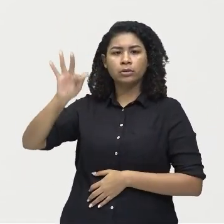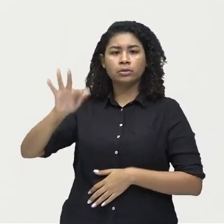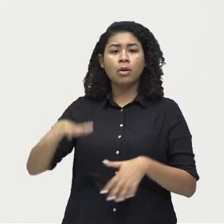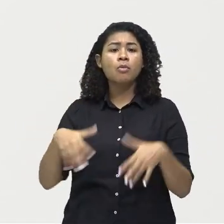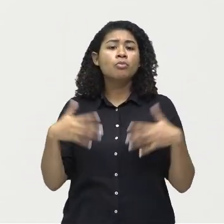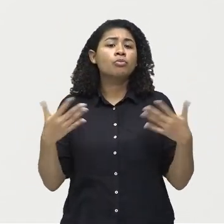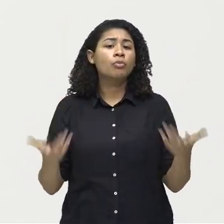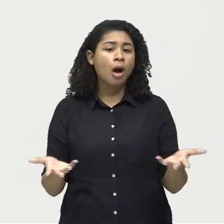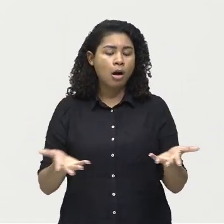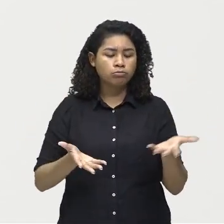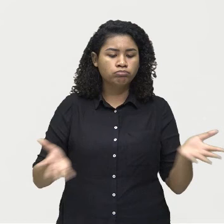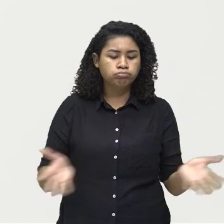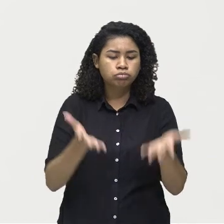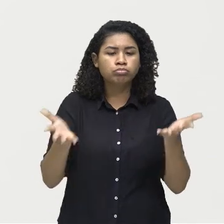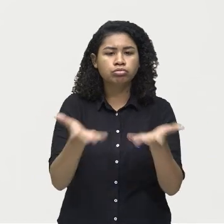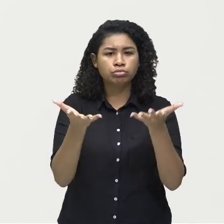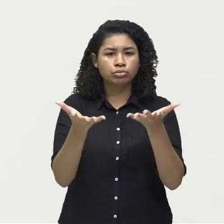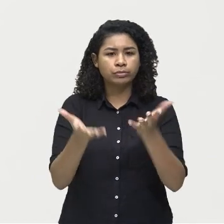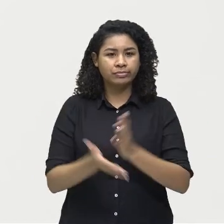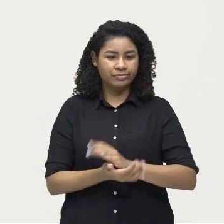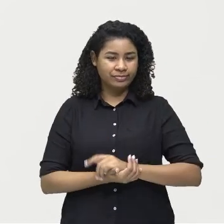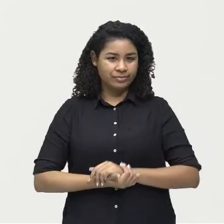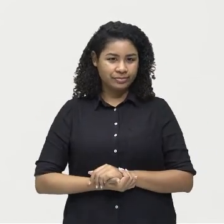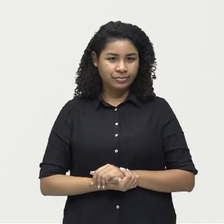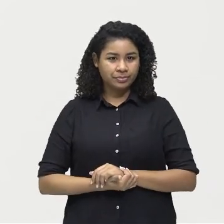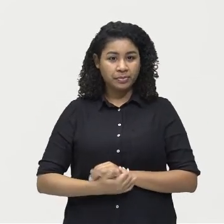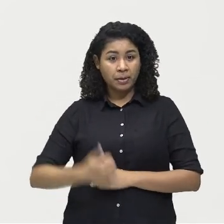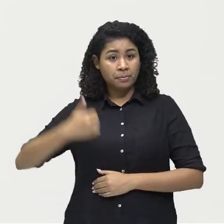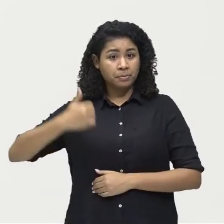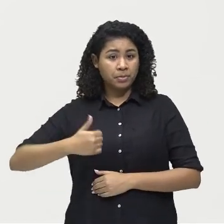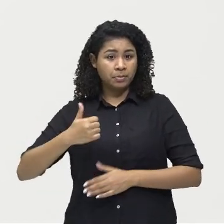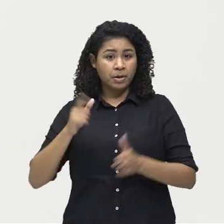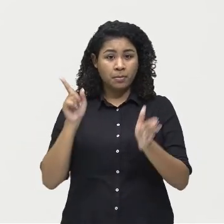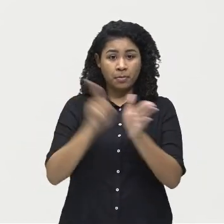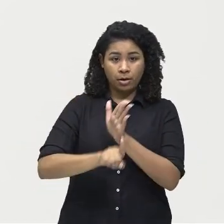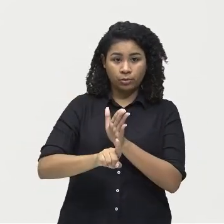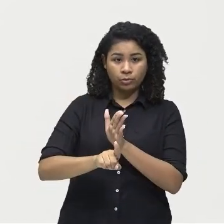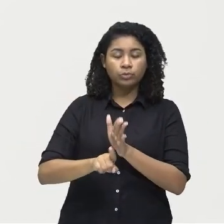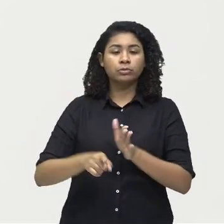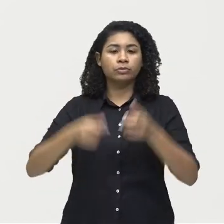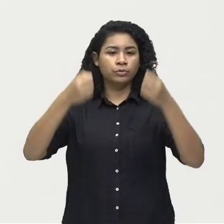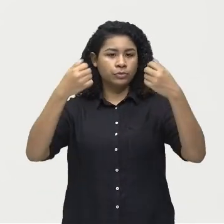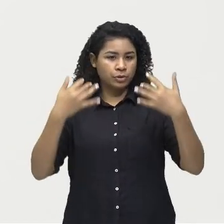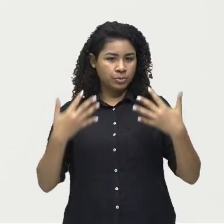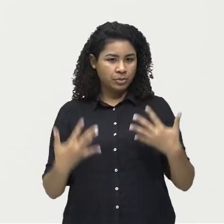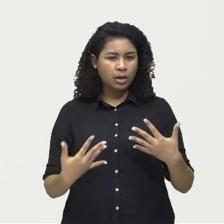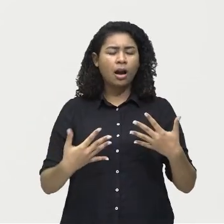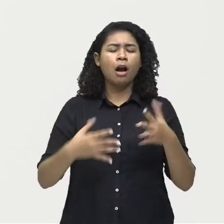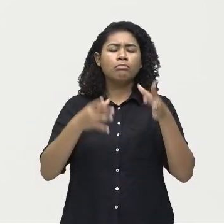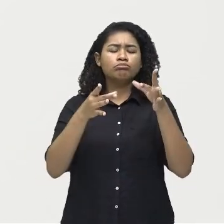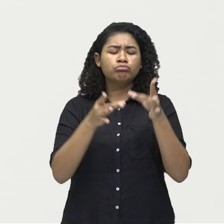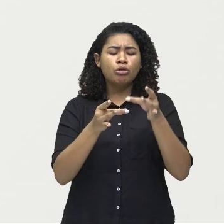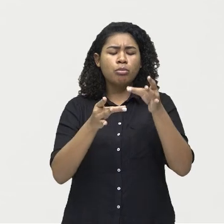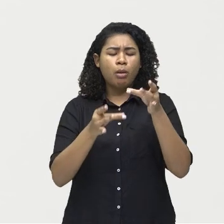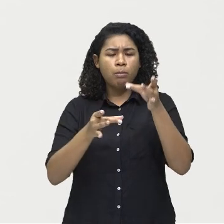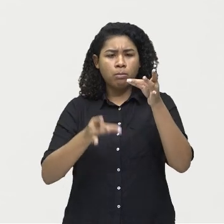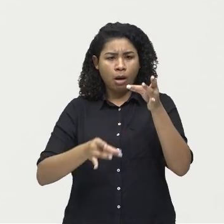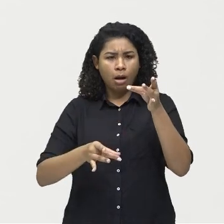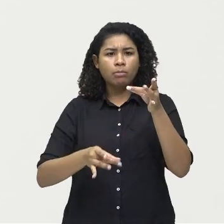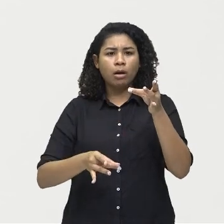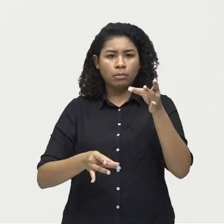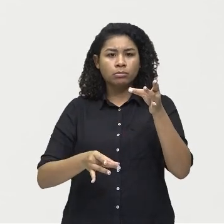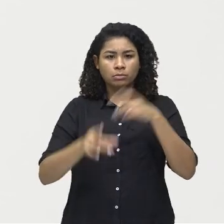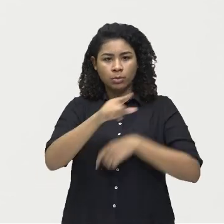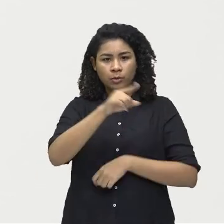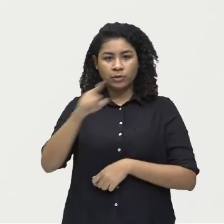Vamos agora à primeira questão, vamos refletir em cima dela, tópico por tópico, para a gente rever o que